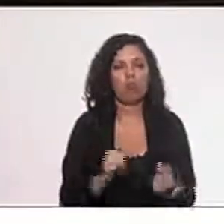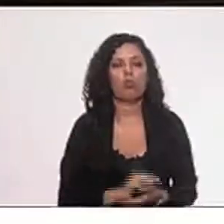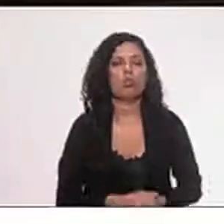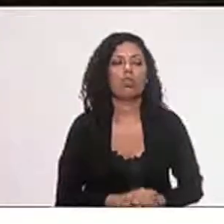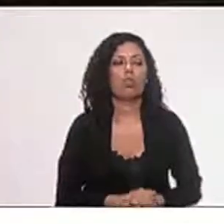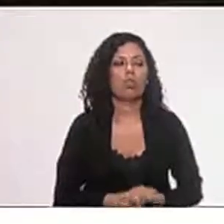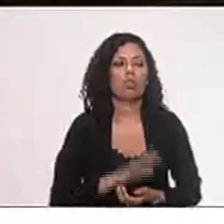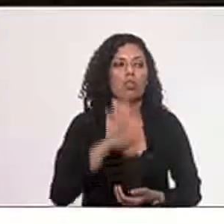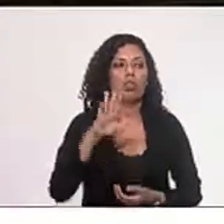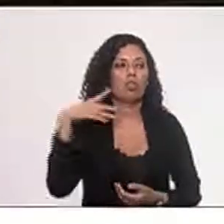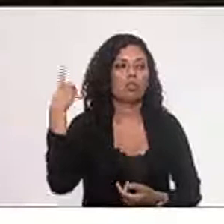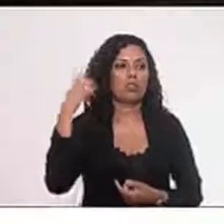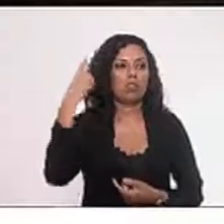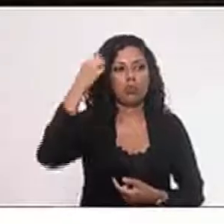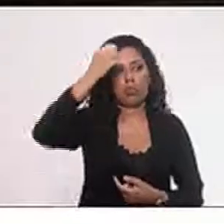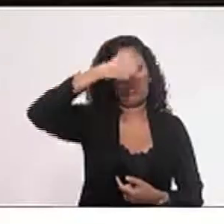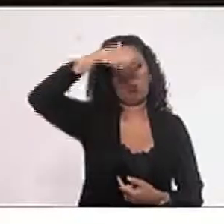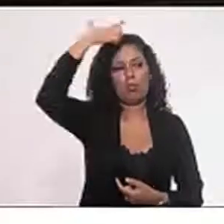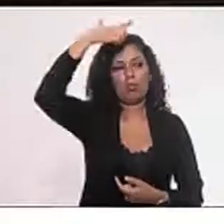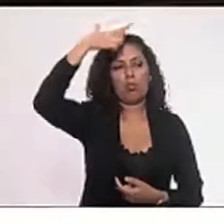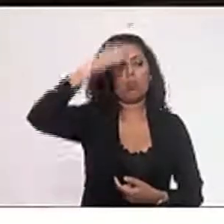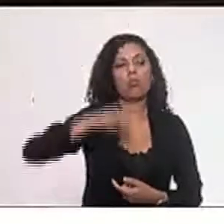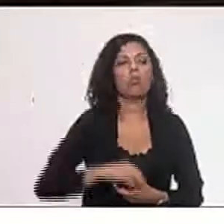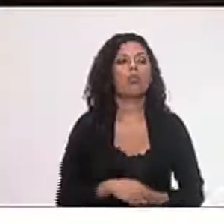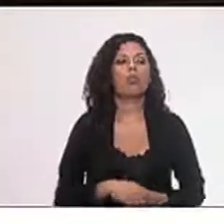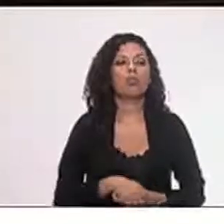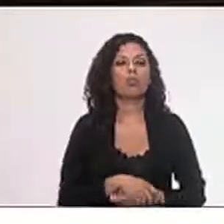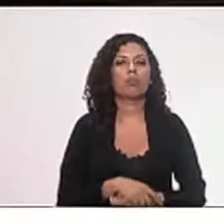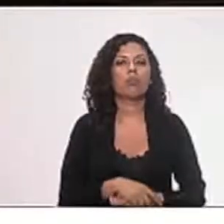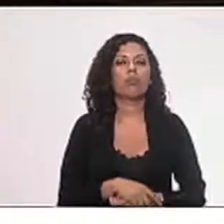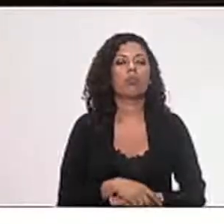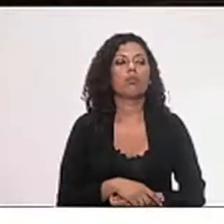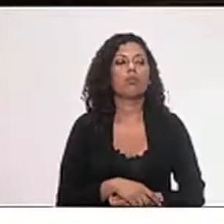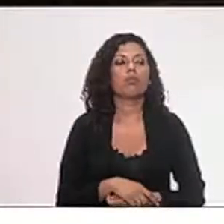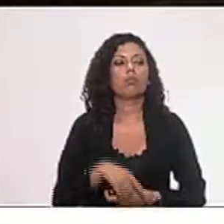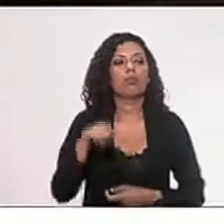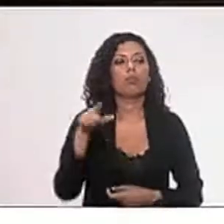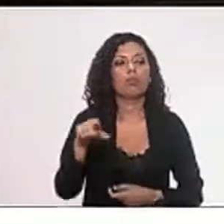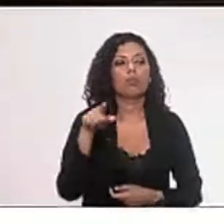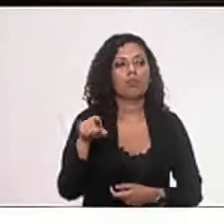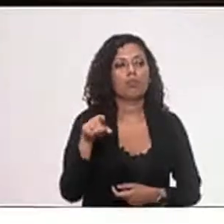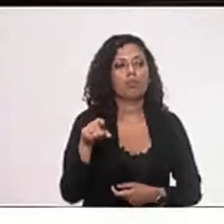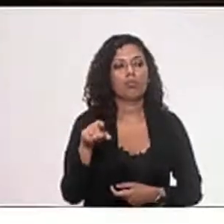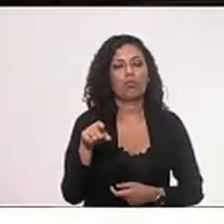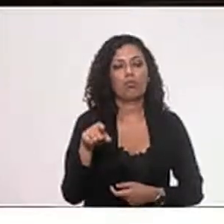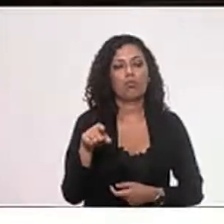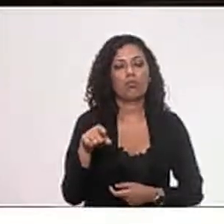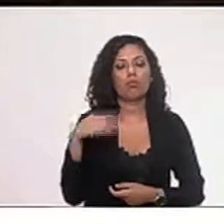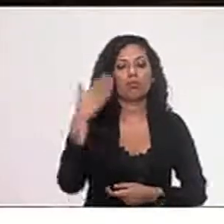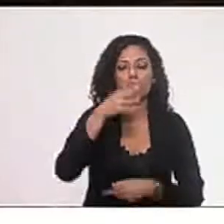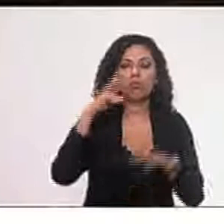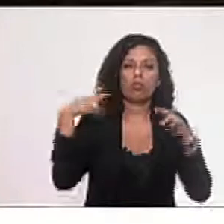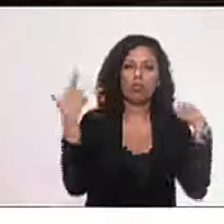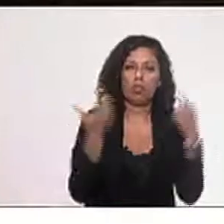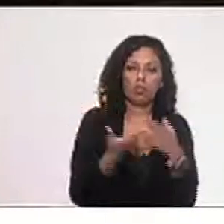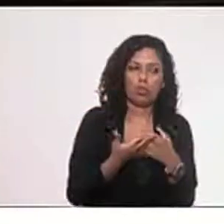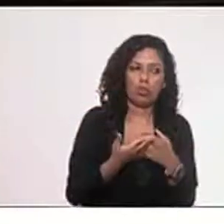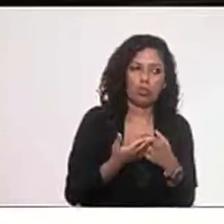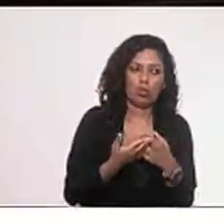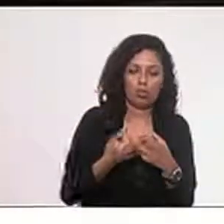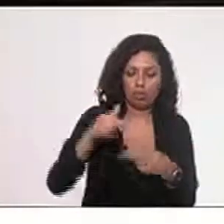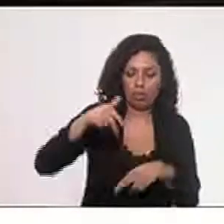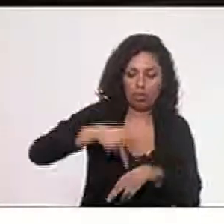deputado luiz paulo corrêa da rocha vossa excelência que esteve presente na audiência desta